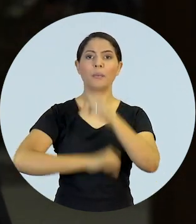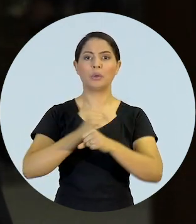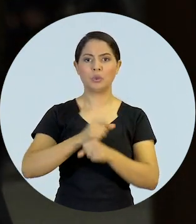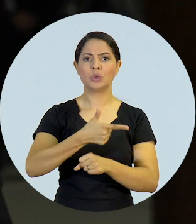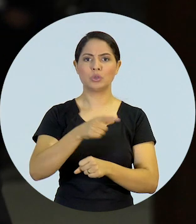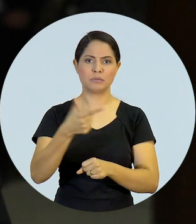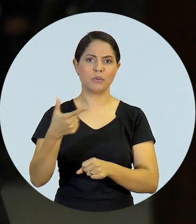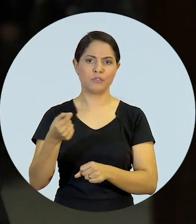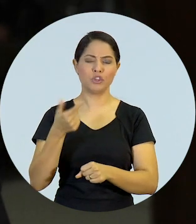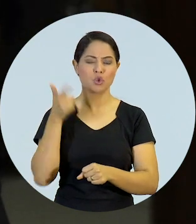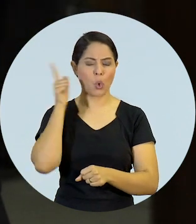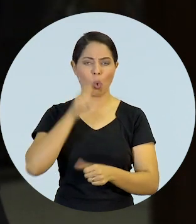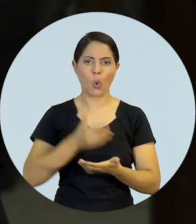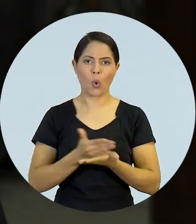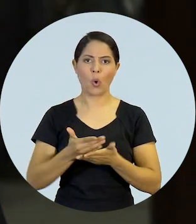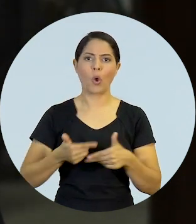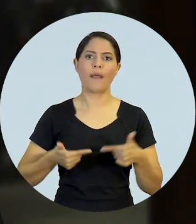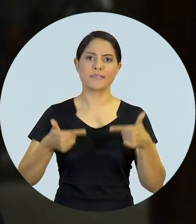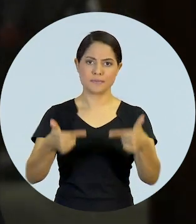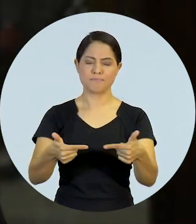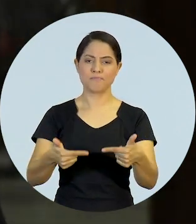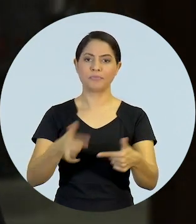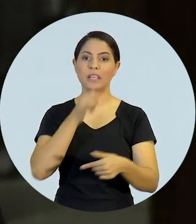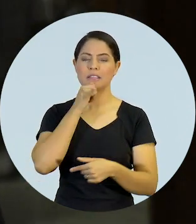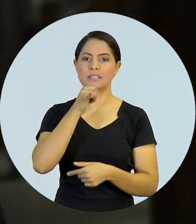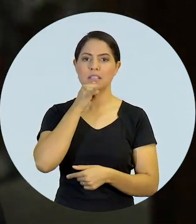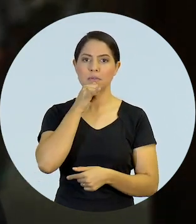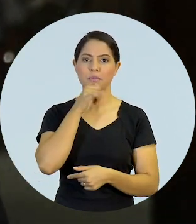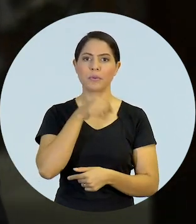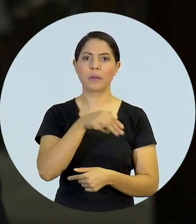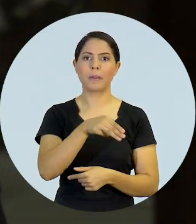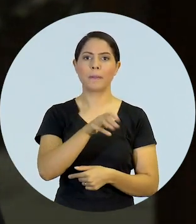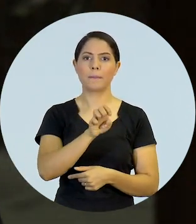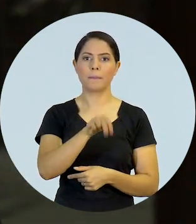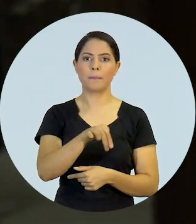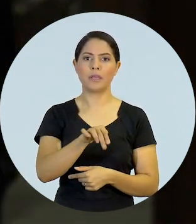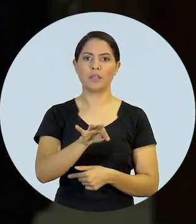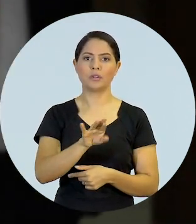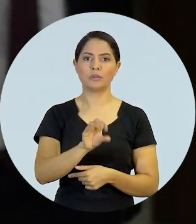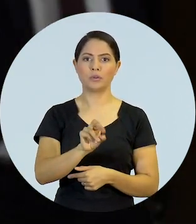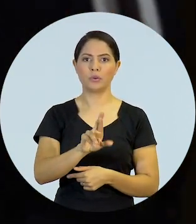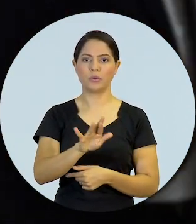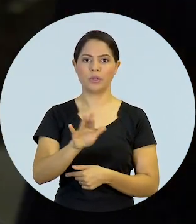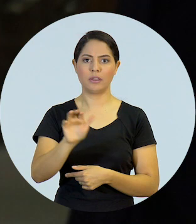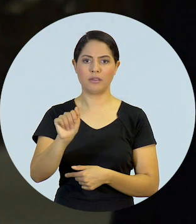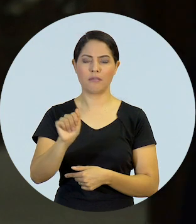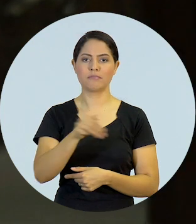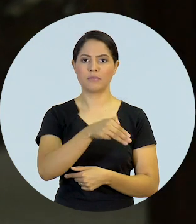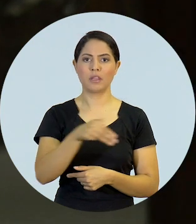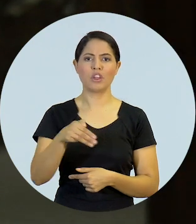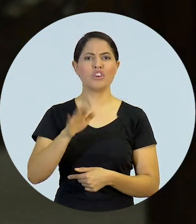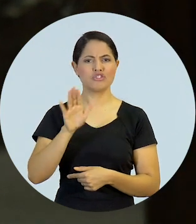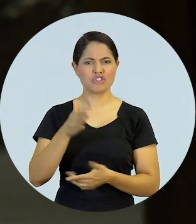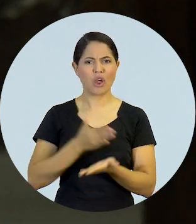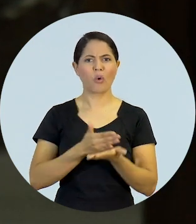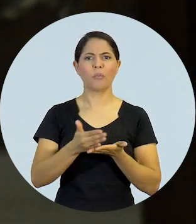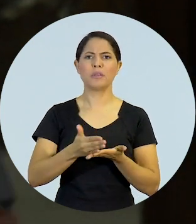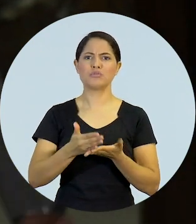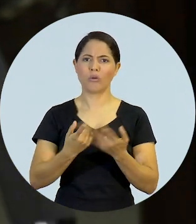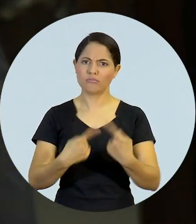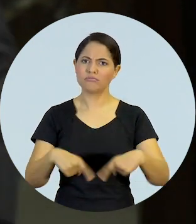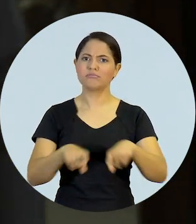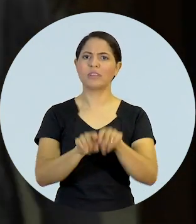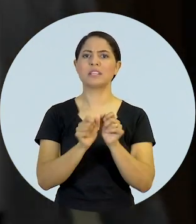para que a gente possa aplicar já no ano de 2020. Como, por exemplo, a mentoria, que já está sendo uma parceria da